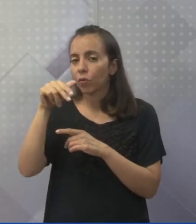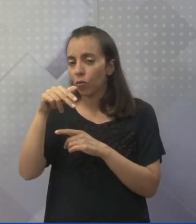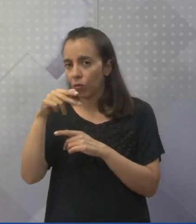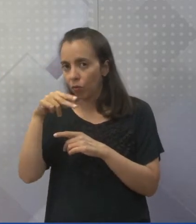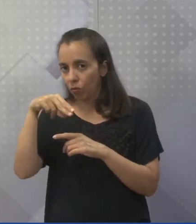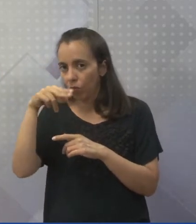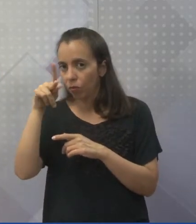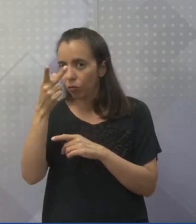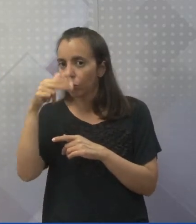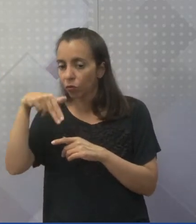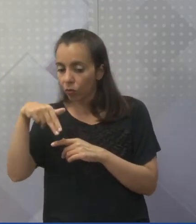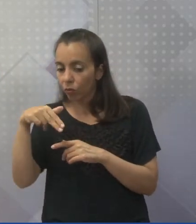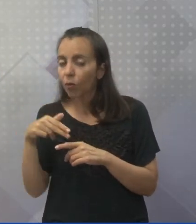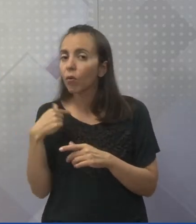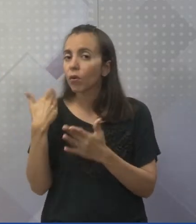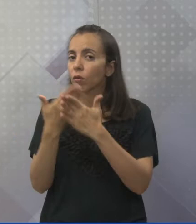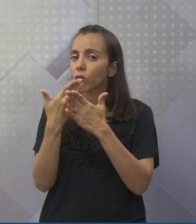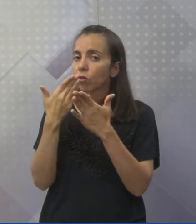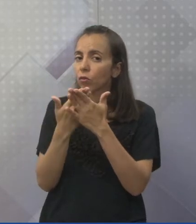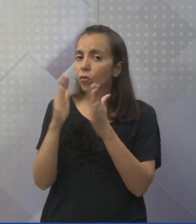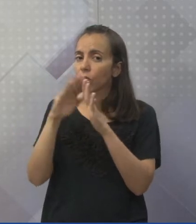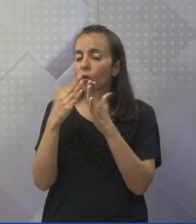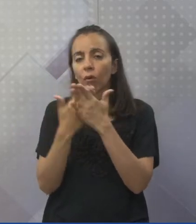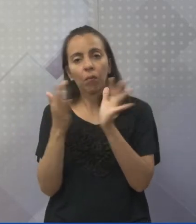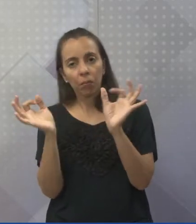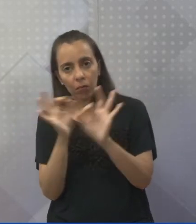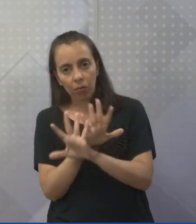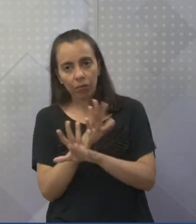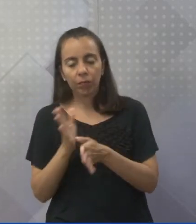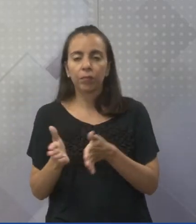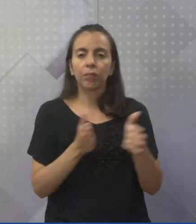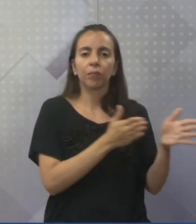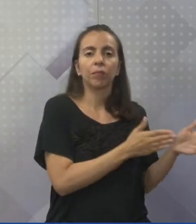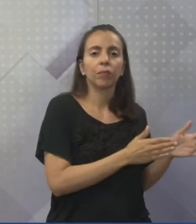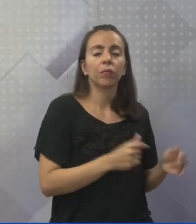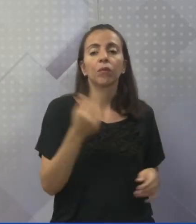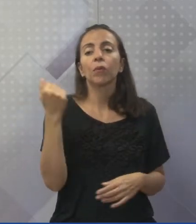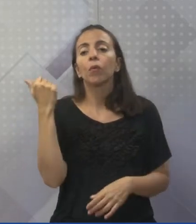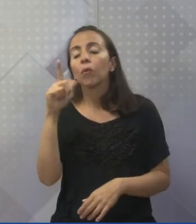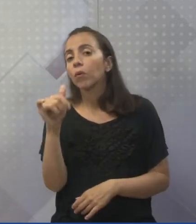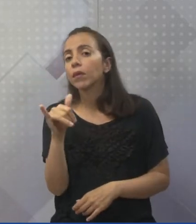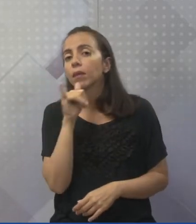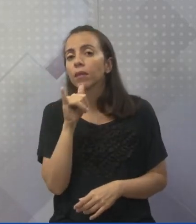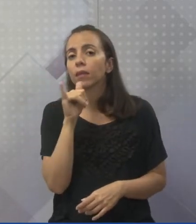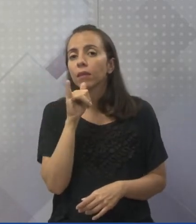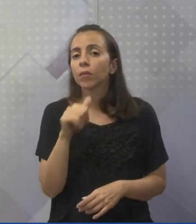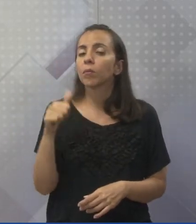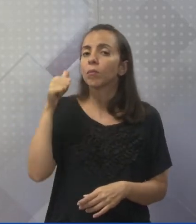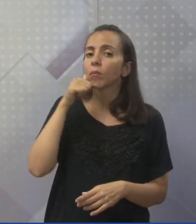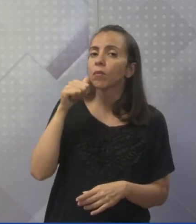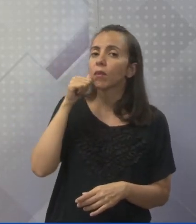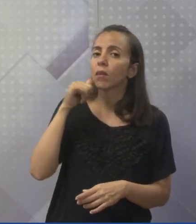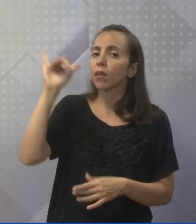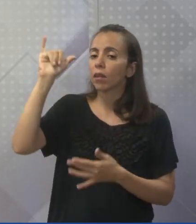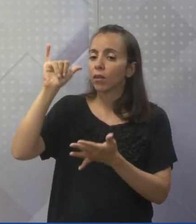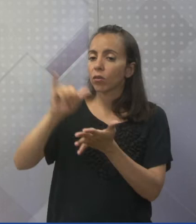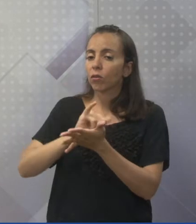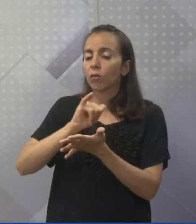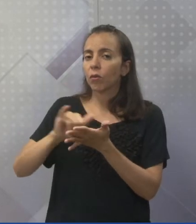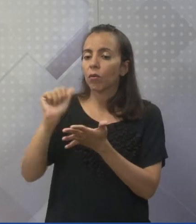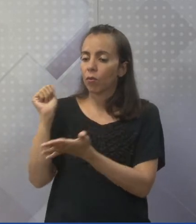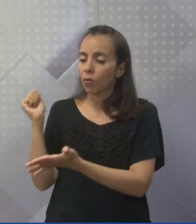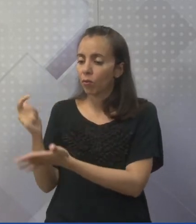duas senhoras, né, fazendo compras em Nova York, né? They would visit Central